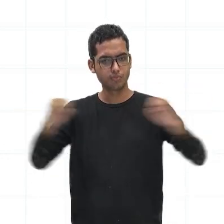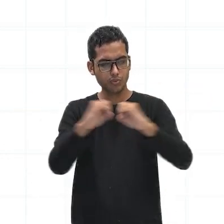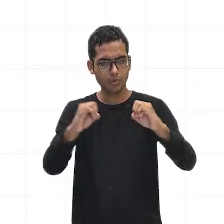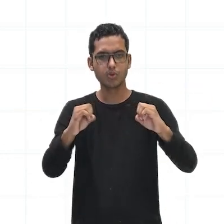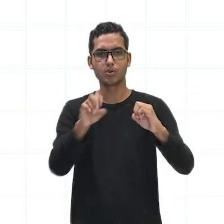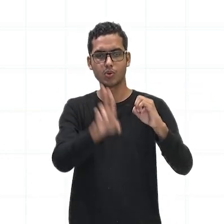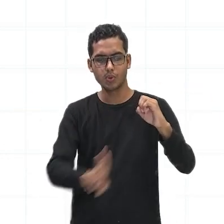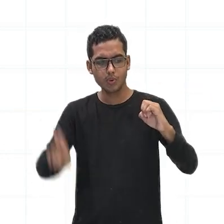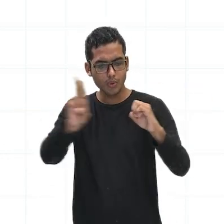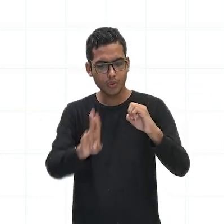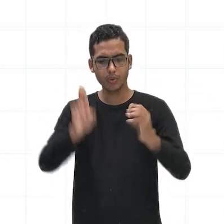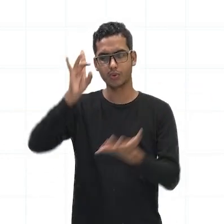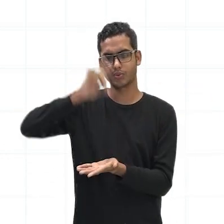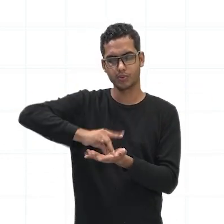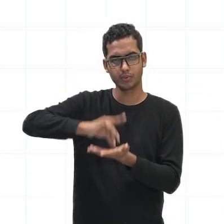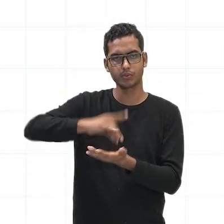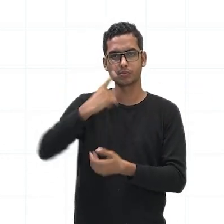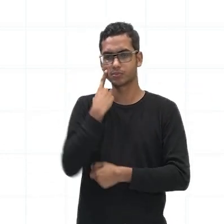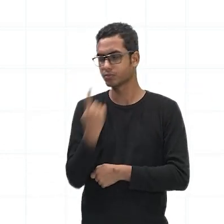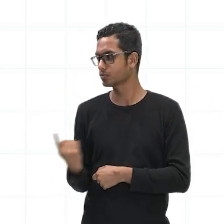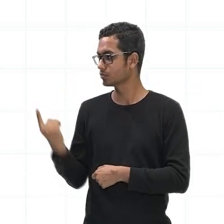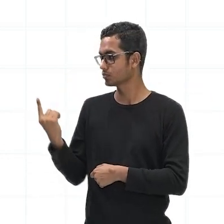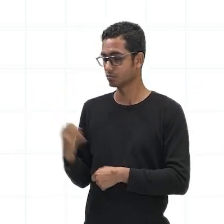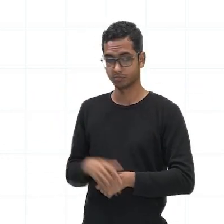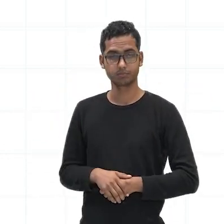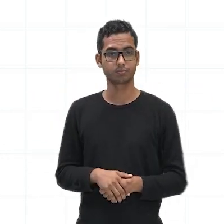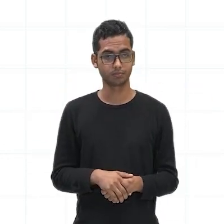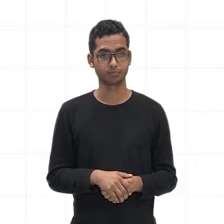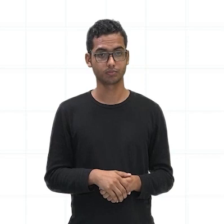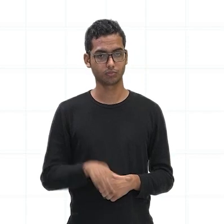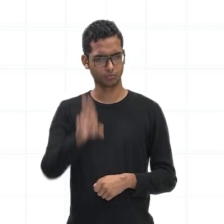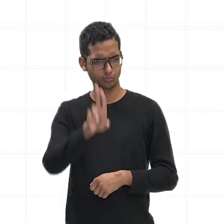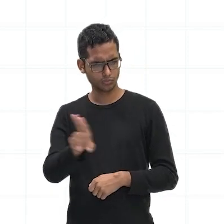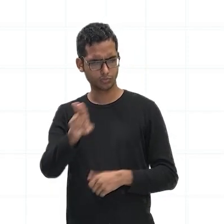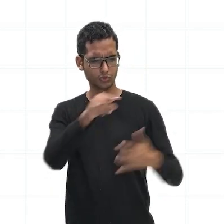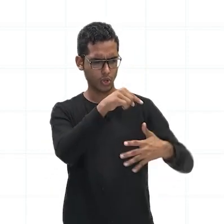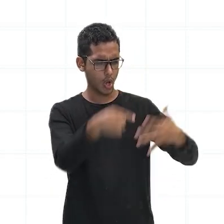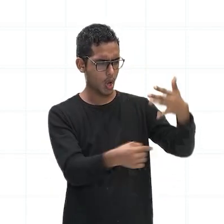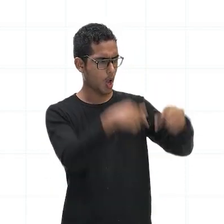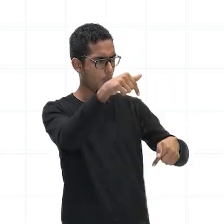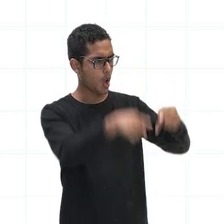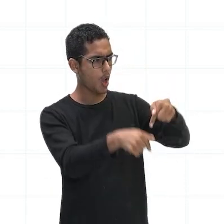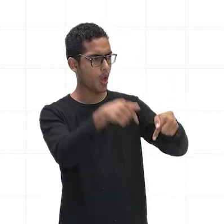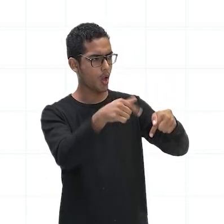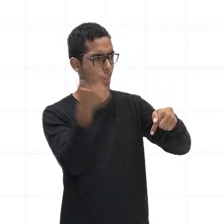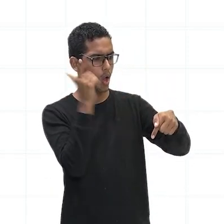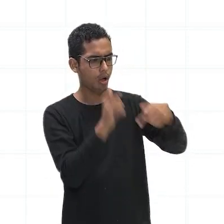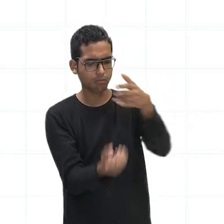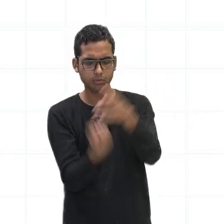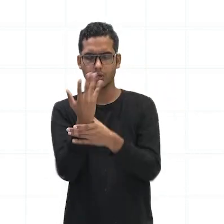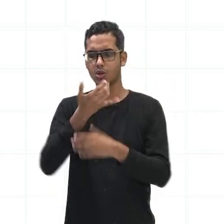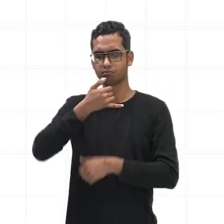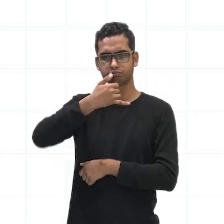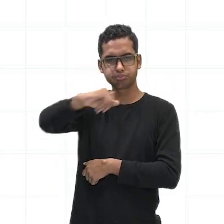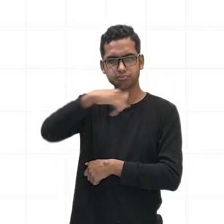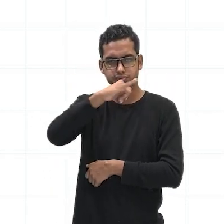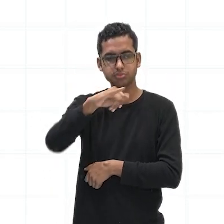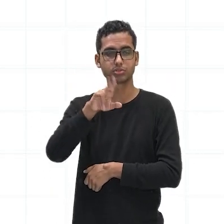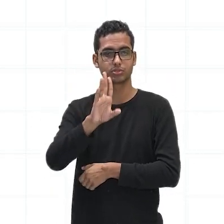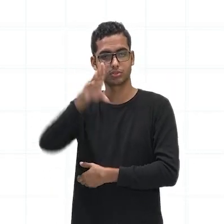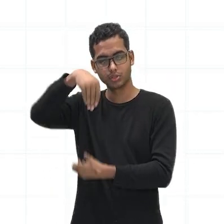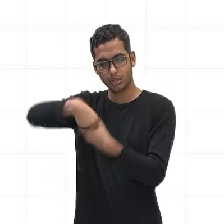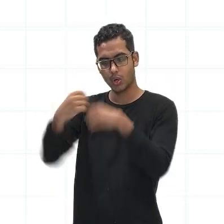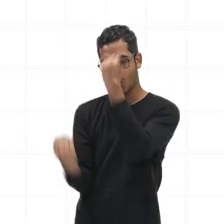caso agora, a energia atômica, ela utiliza elementos químicos, né, para geração de energia. Então, nas usinas nucleares, né, ou